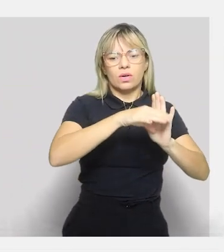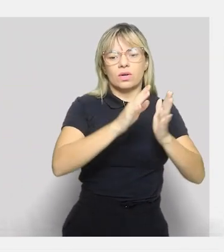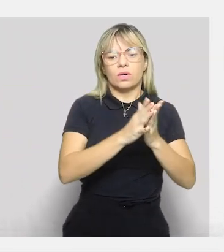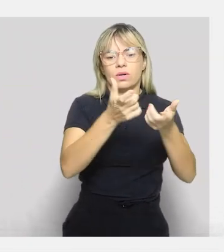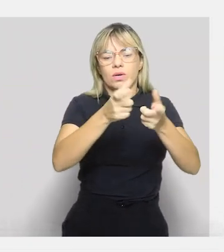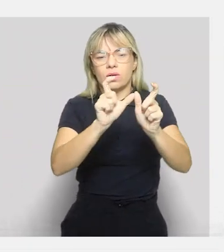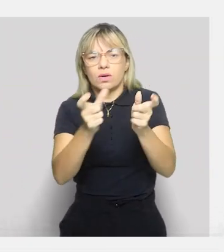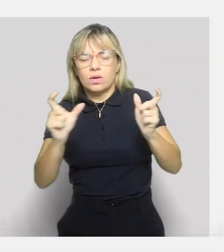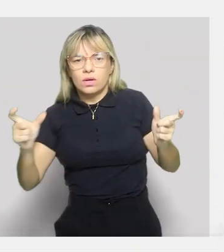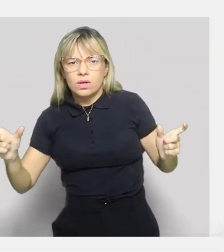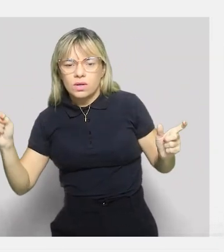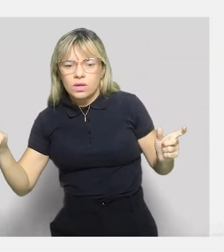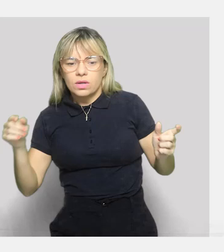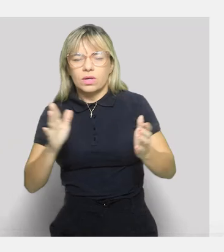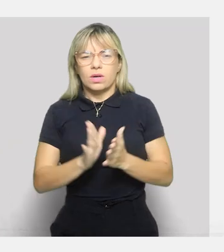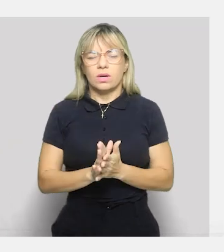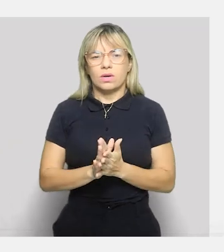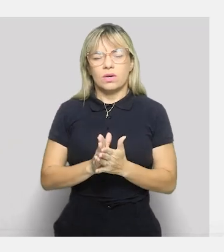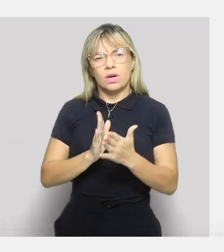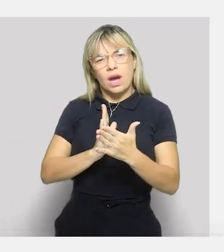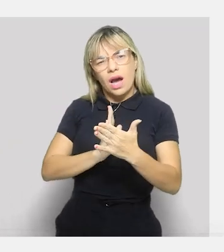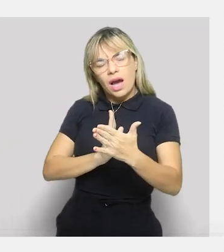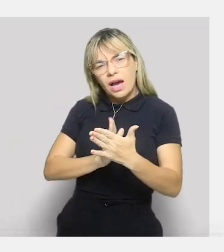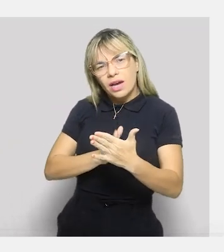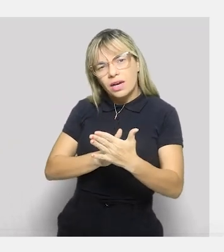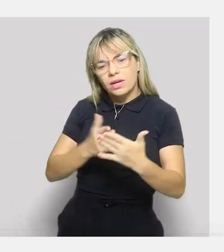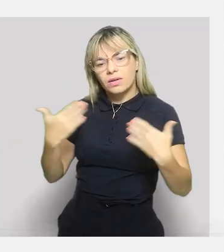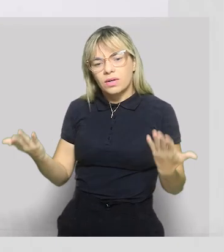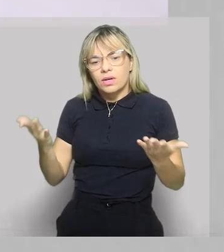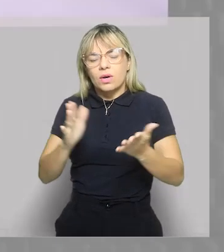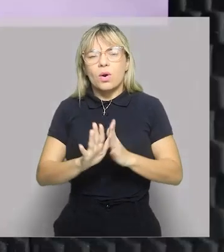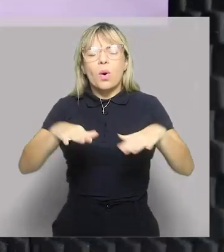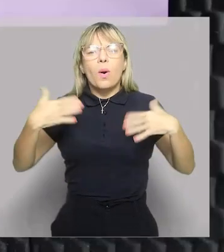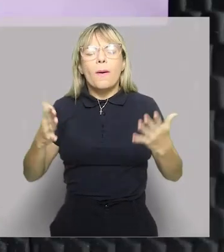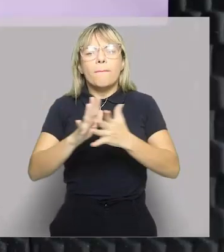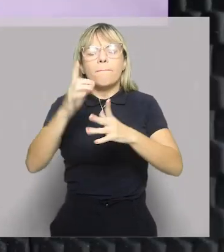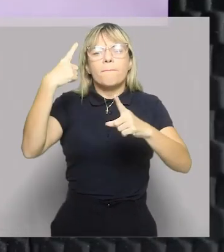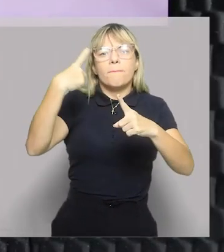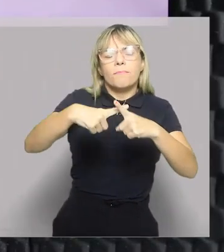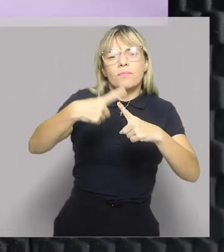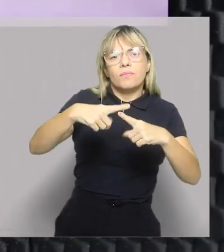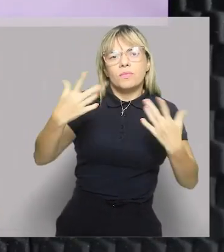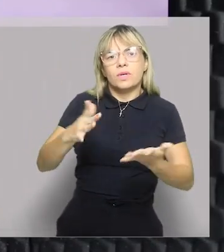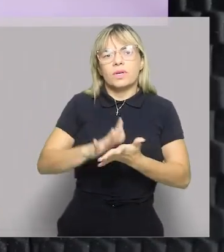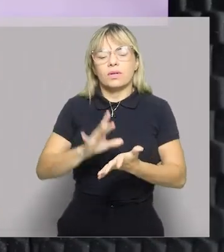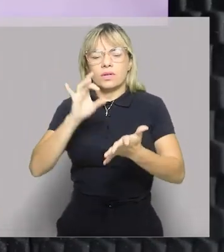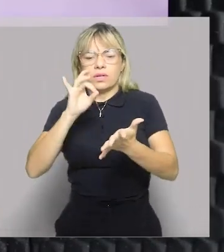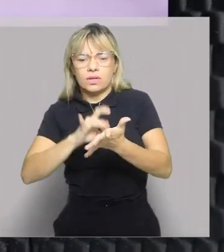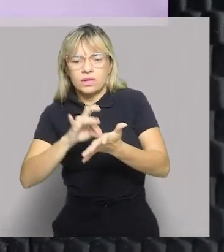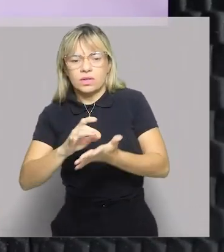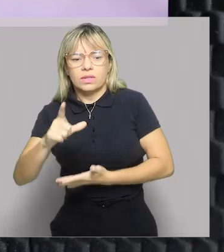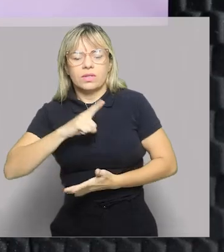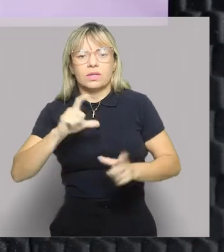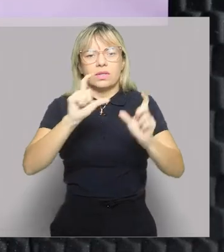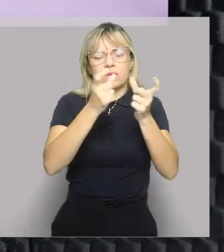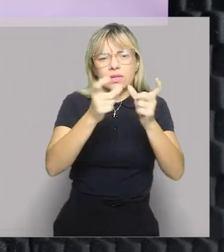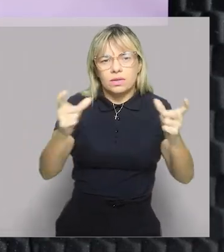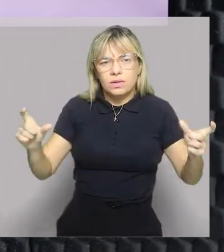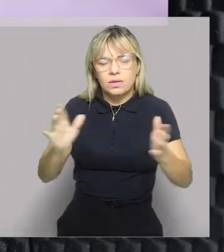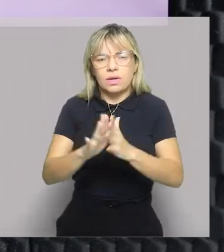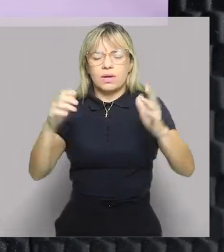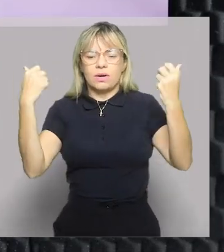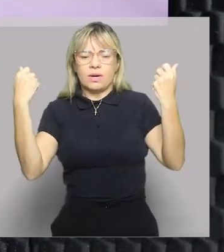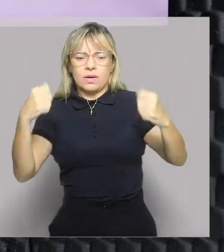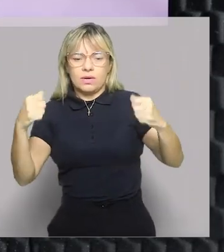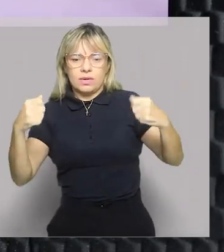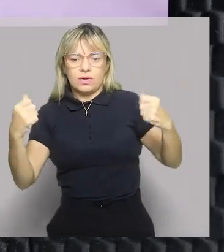A oração é um conceito mais restrito, em função de quê? Observe, o fato de que para que haja oração,